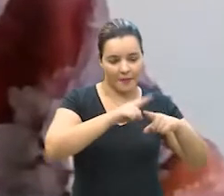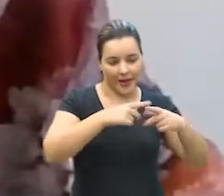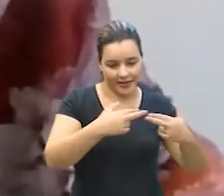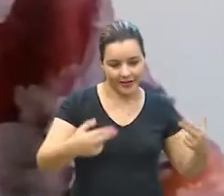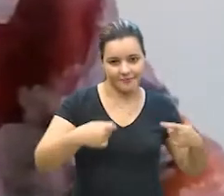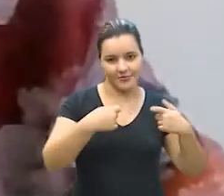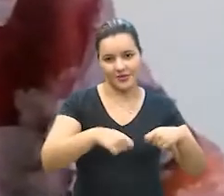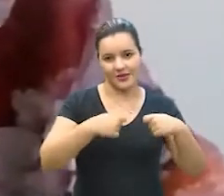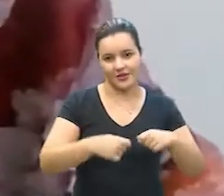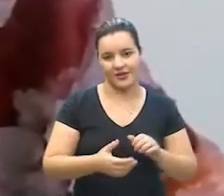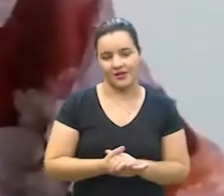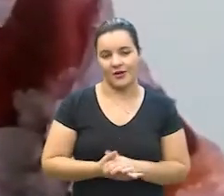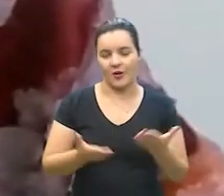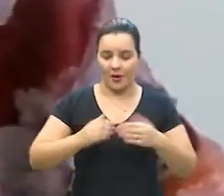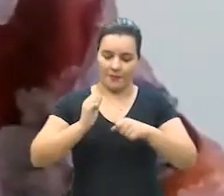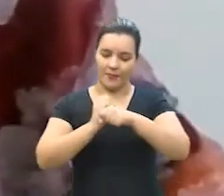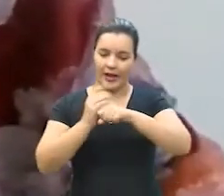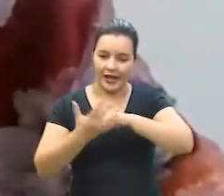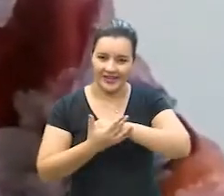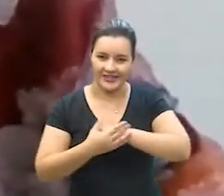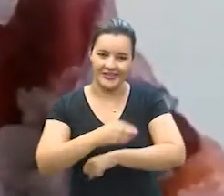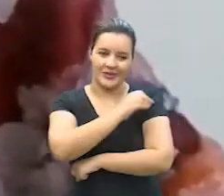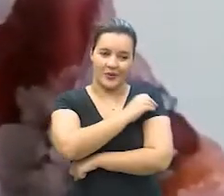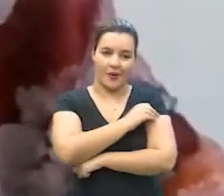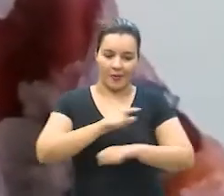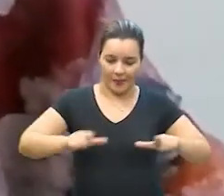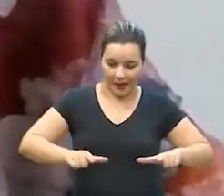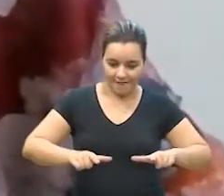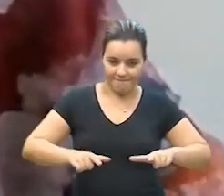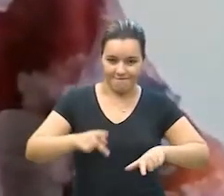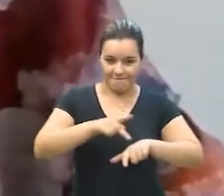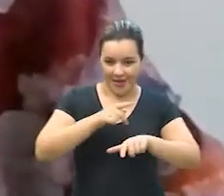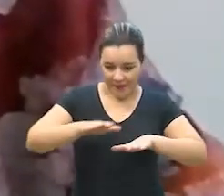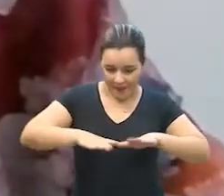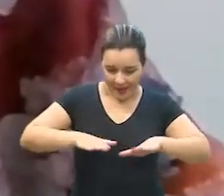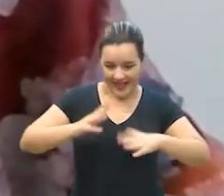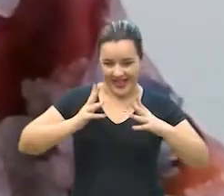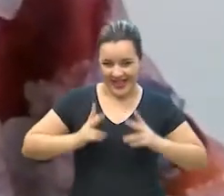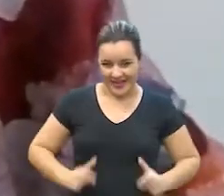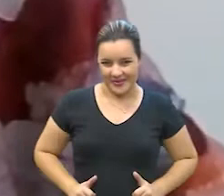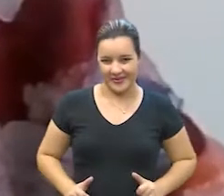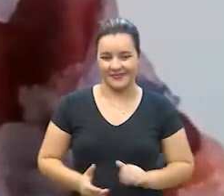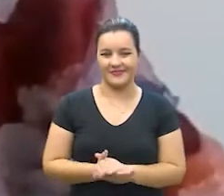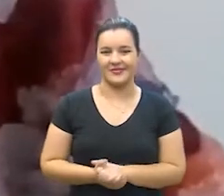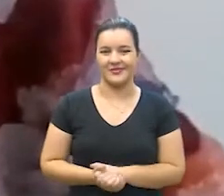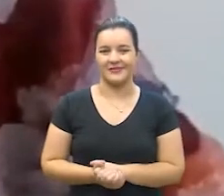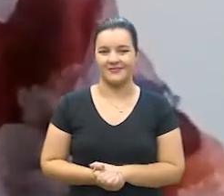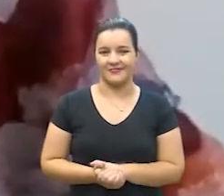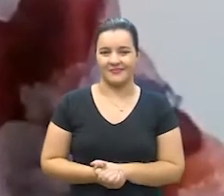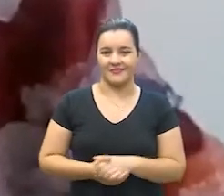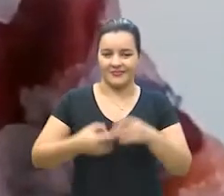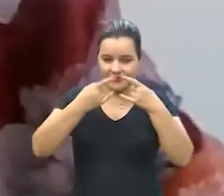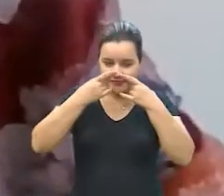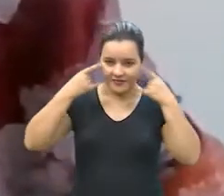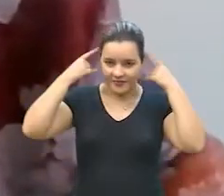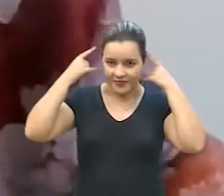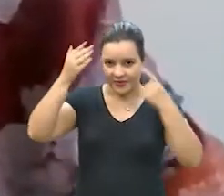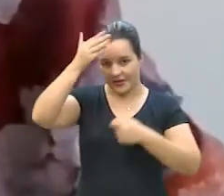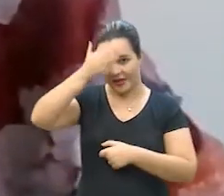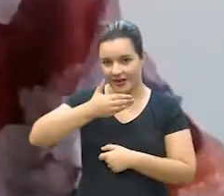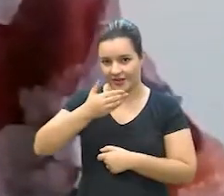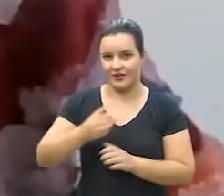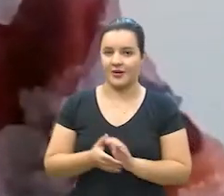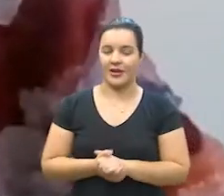com a pandemia, agora é álcool gel, é tapete, é tudo. E teoricamente, os autistas não